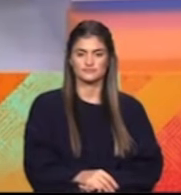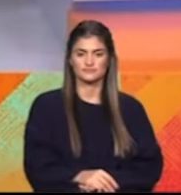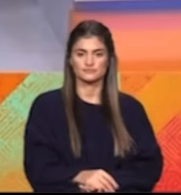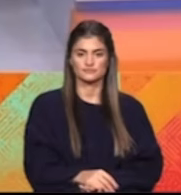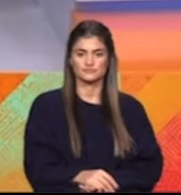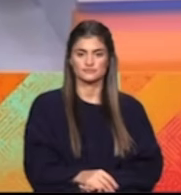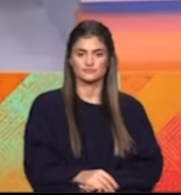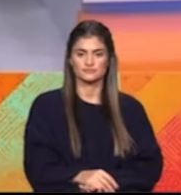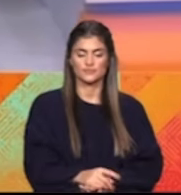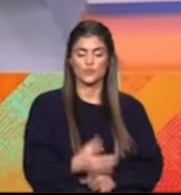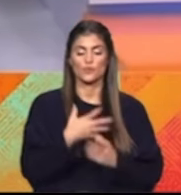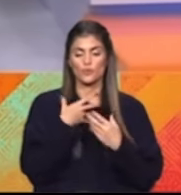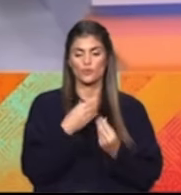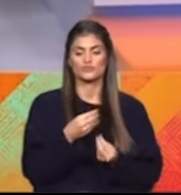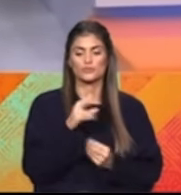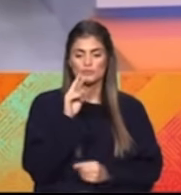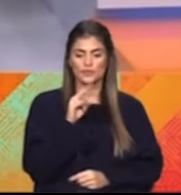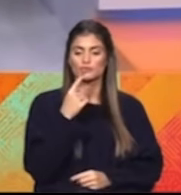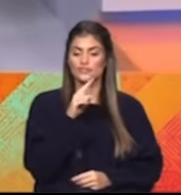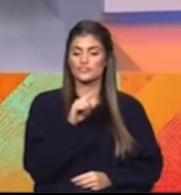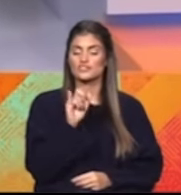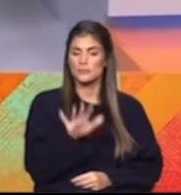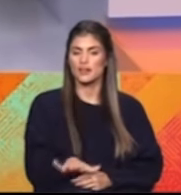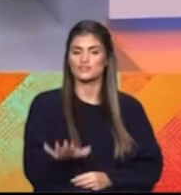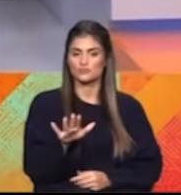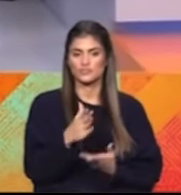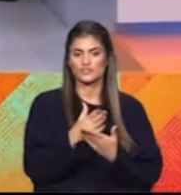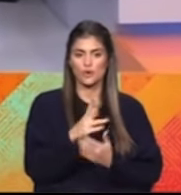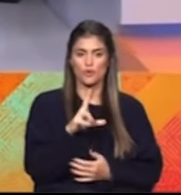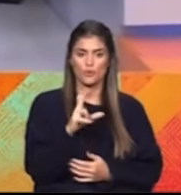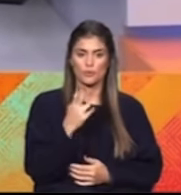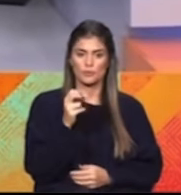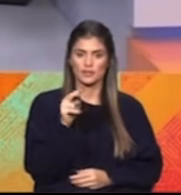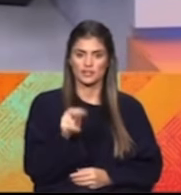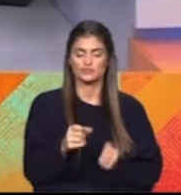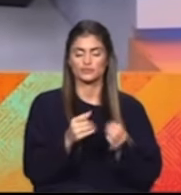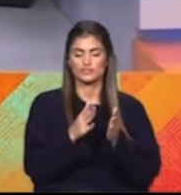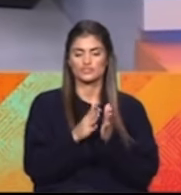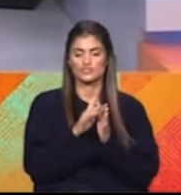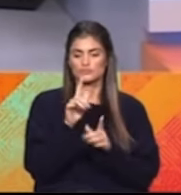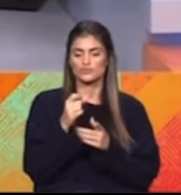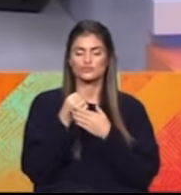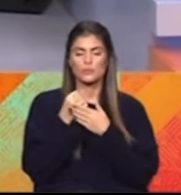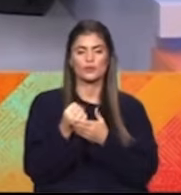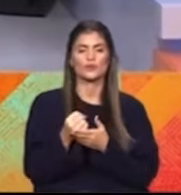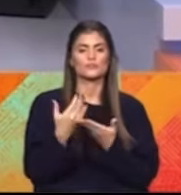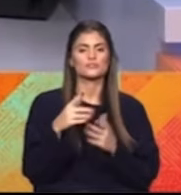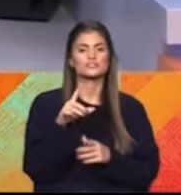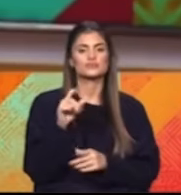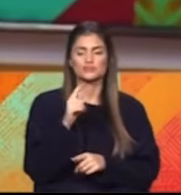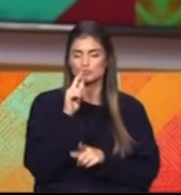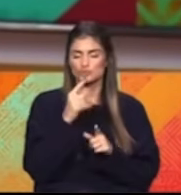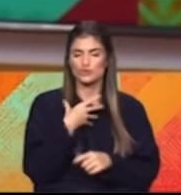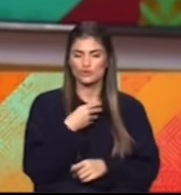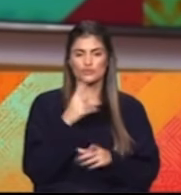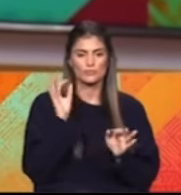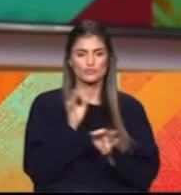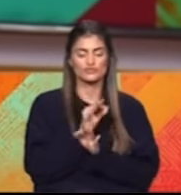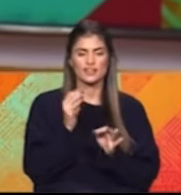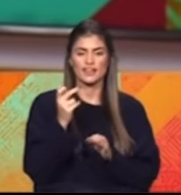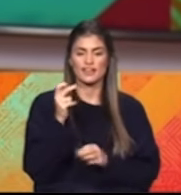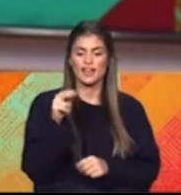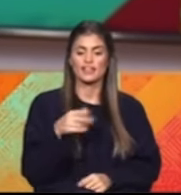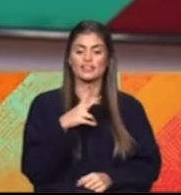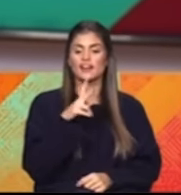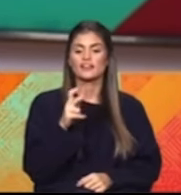É com certeza um prazer rever estas imagens, não só o Ruben, mas todos aqueles que o apoiam, mas aqueles que apreciam música. E Andreia,